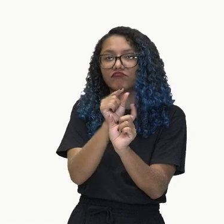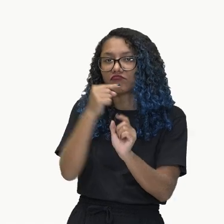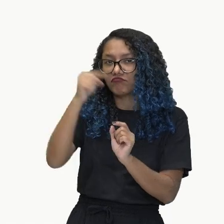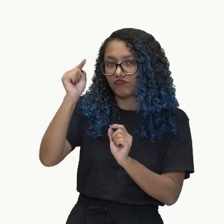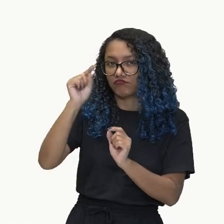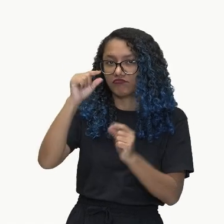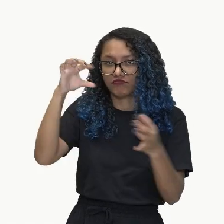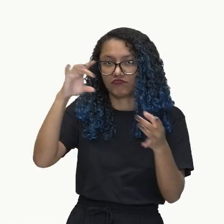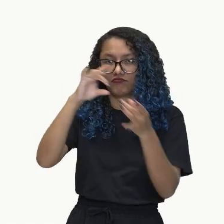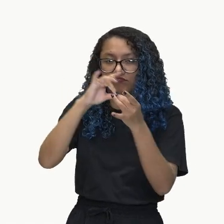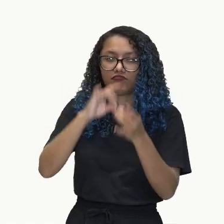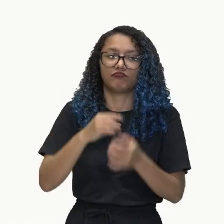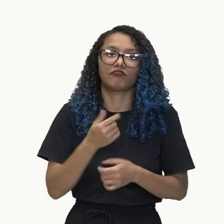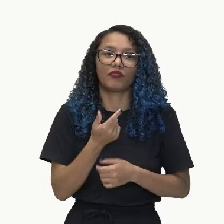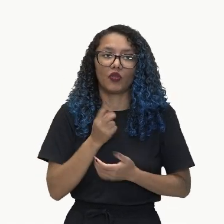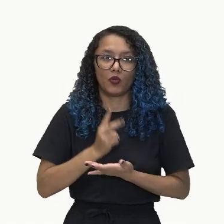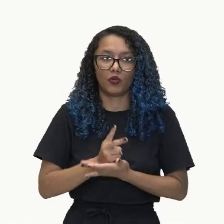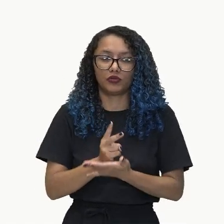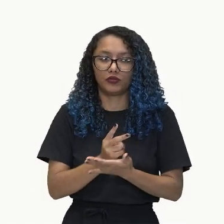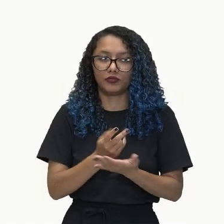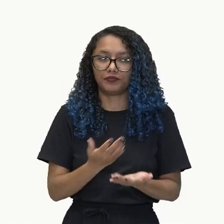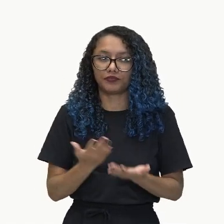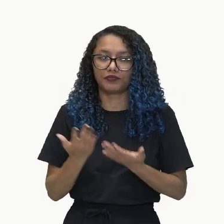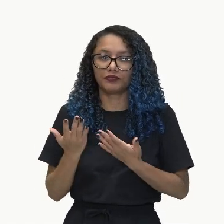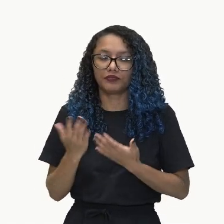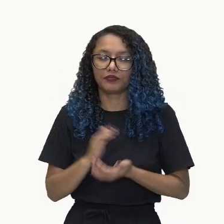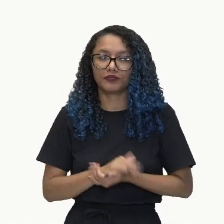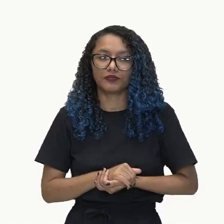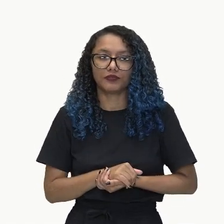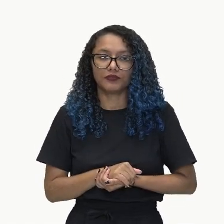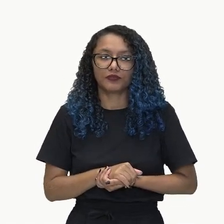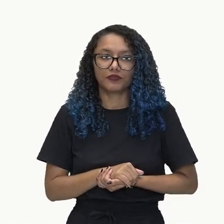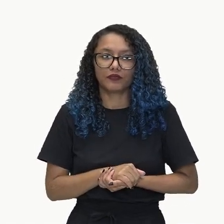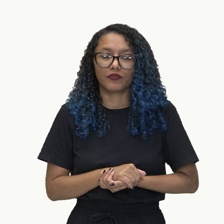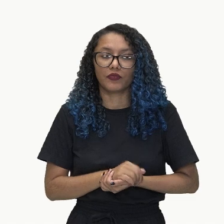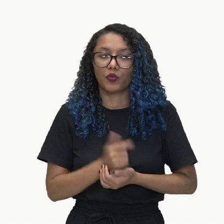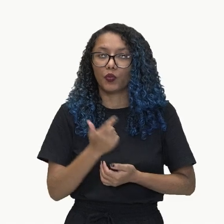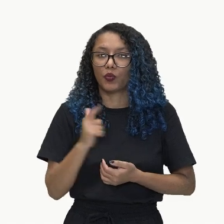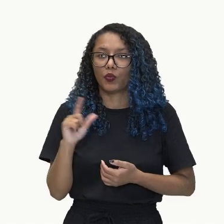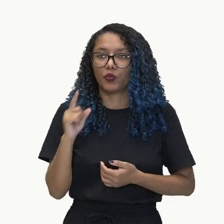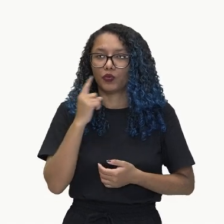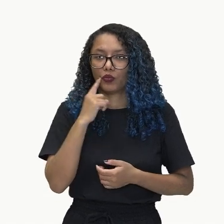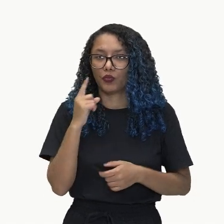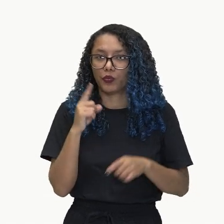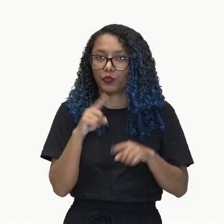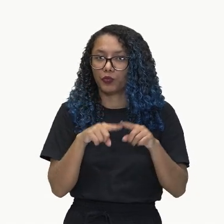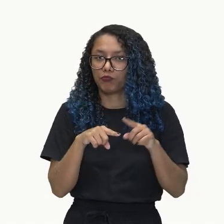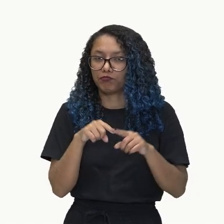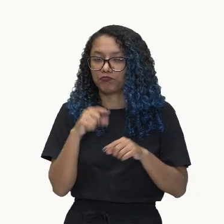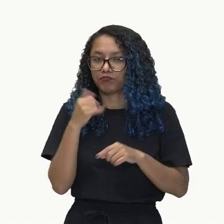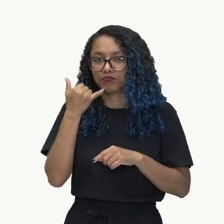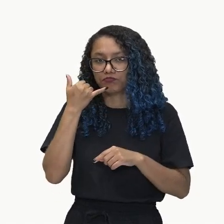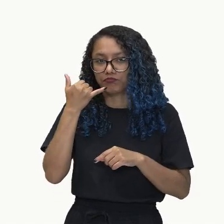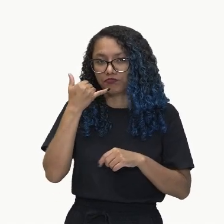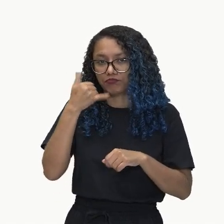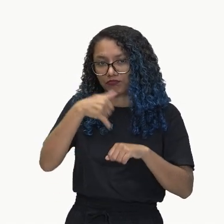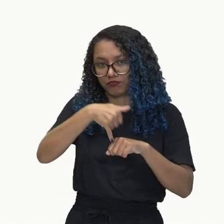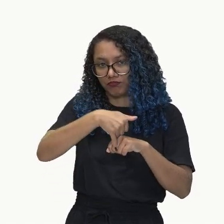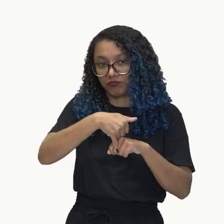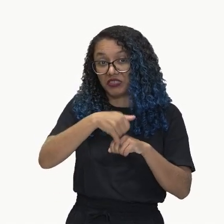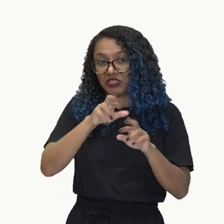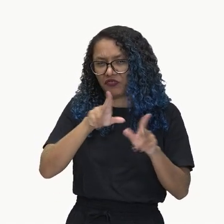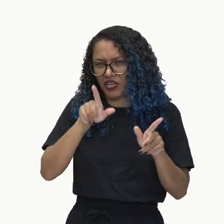continuamos Agora sim nós vamos para o aparelho telefônico bem diferente